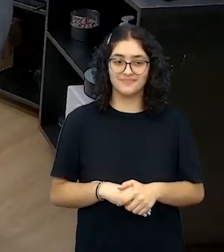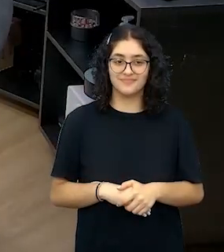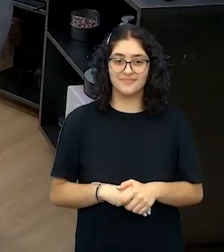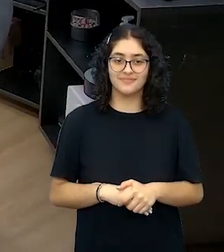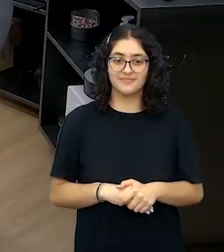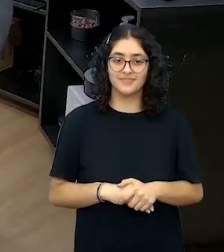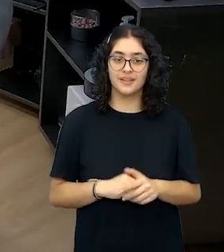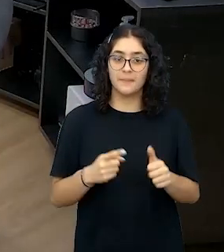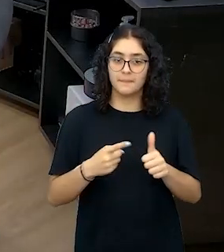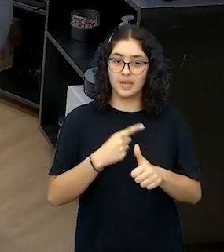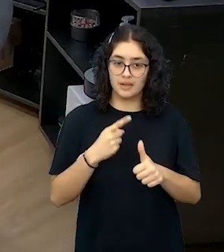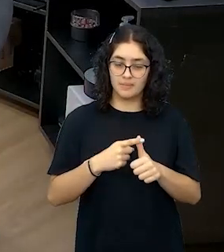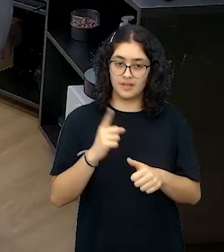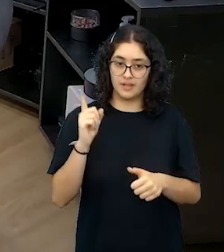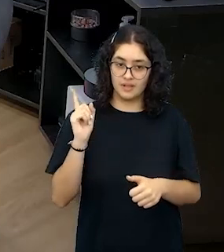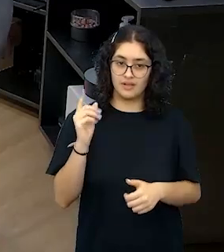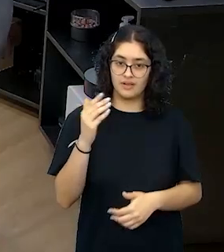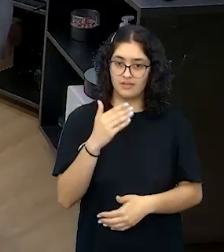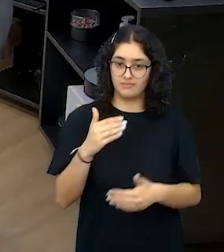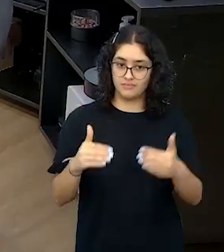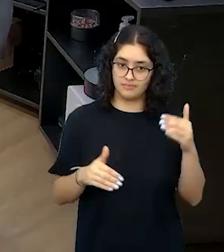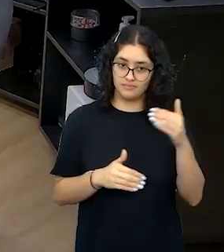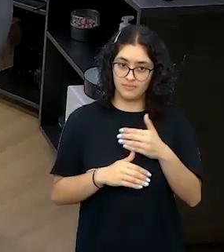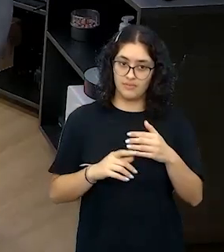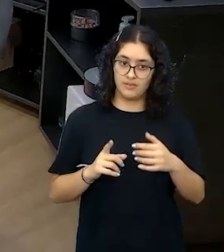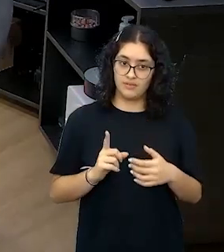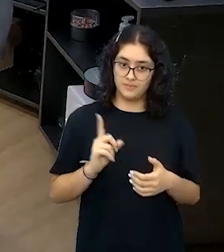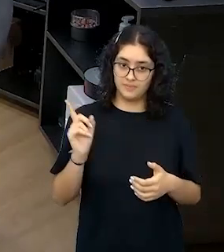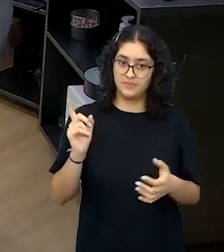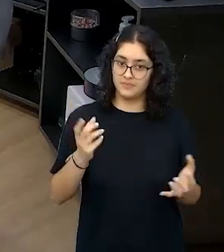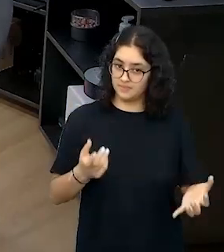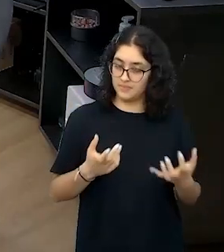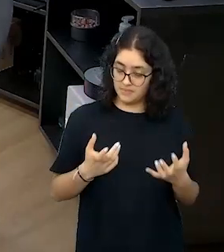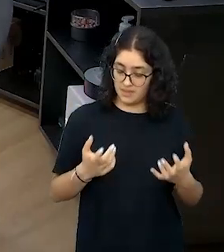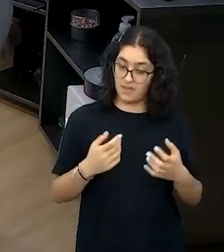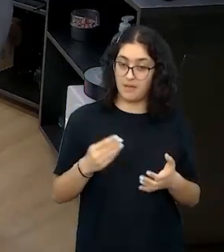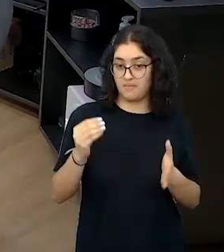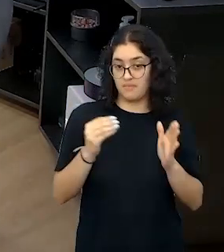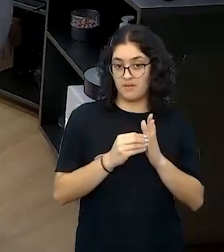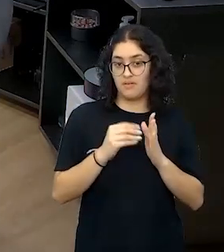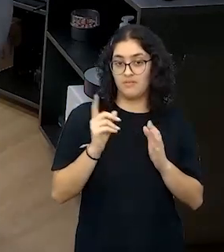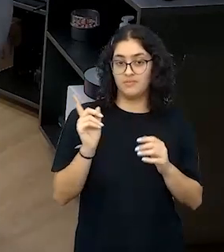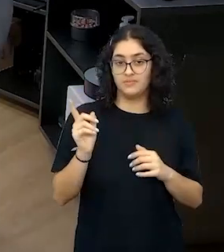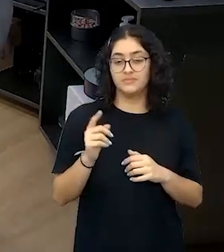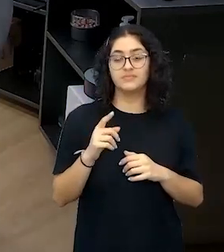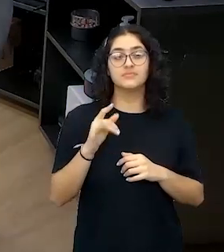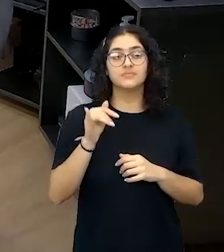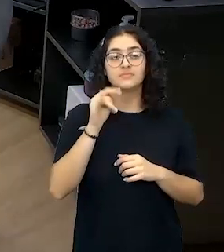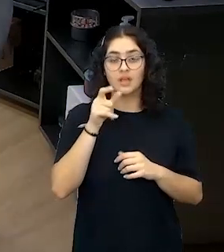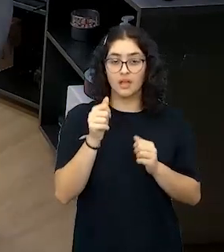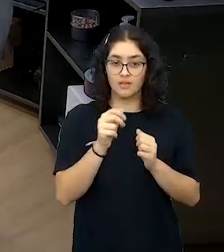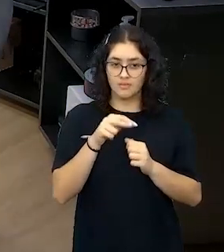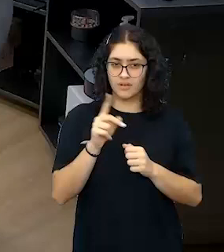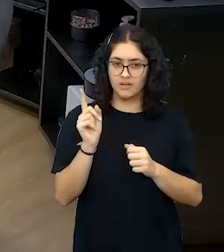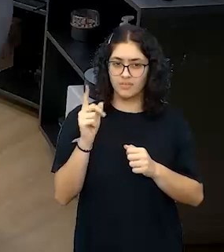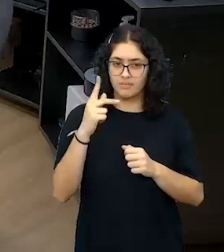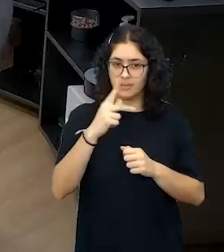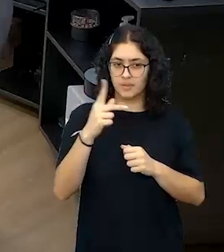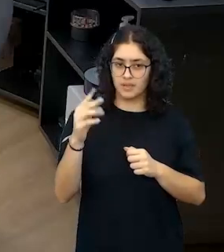passando a primeira tela aí da apresentação e do título, caso vocês queiram olhar. Não sei se está com você,